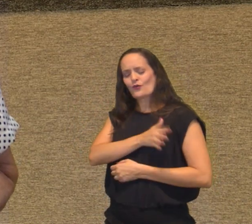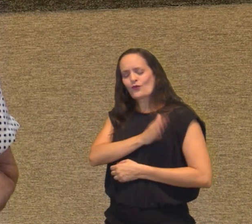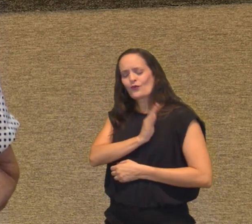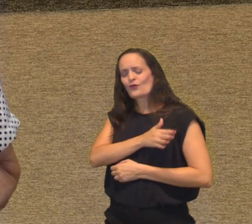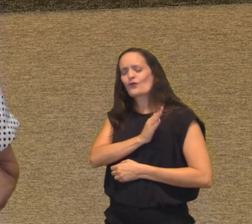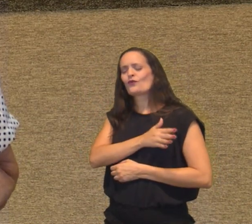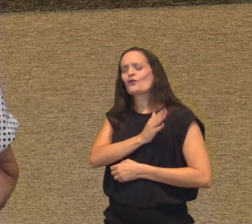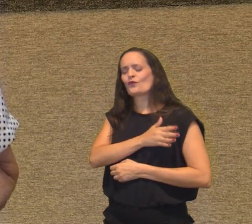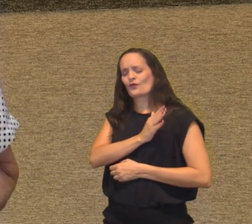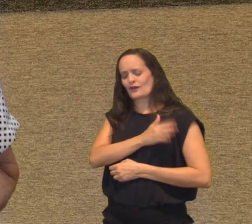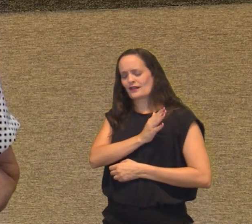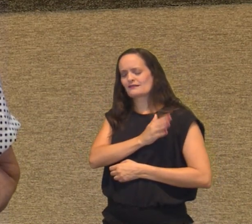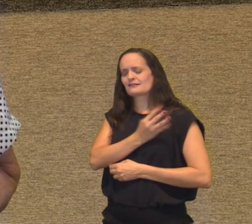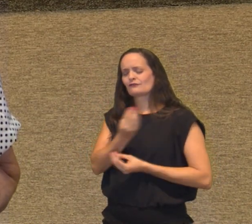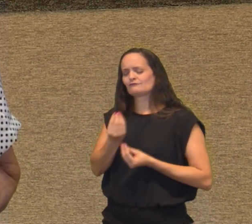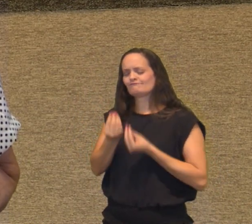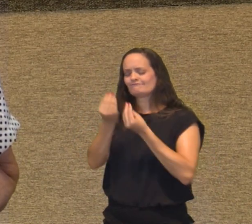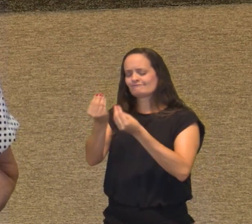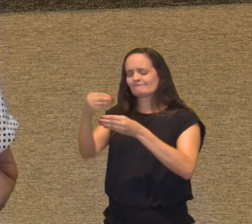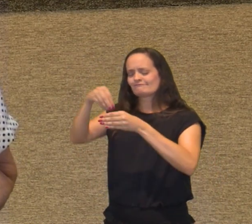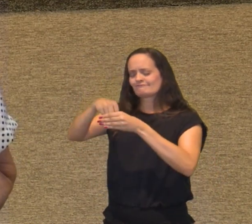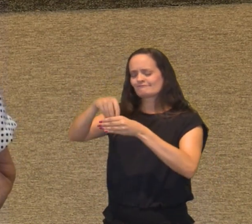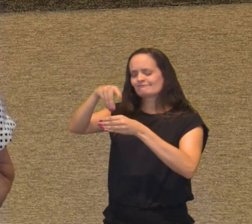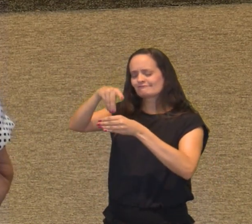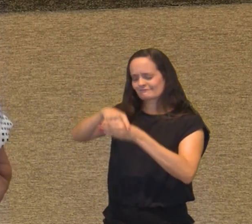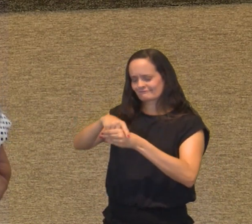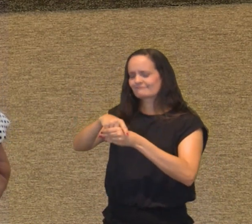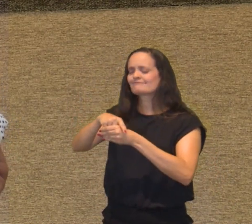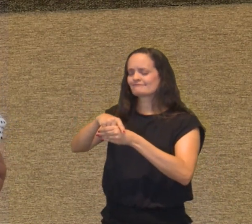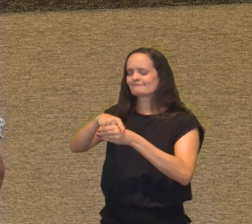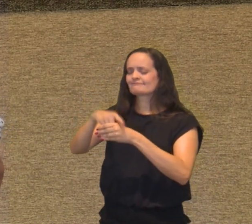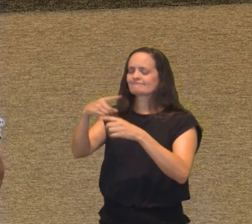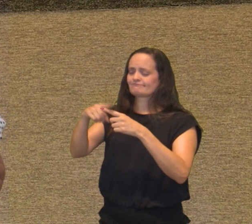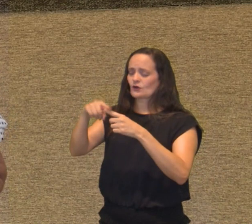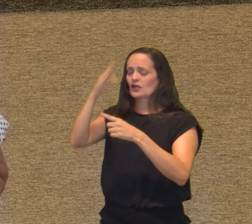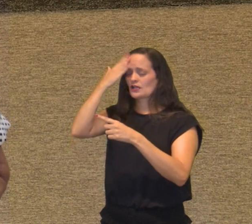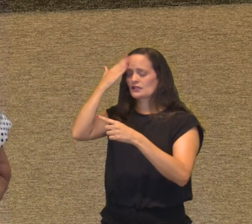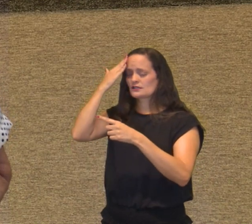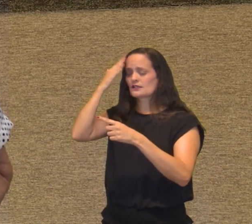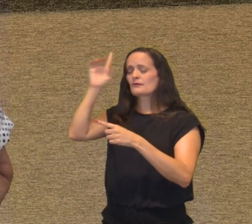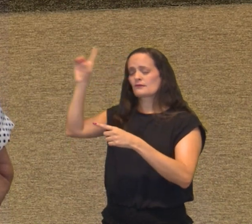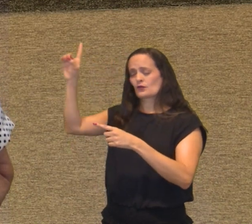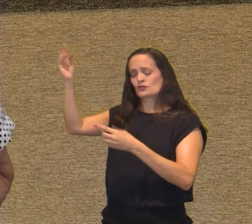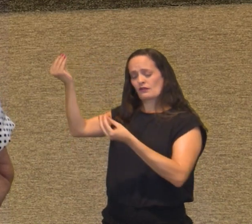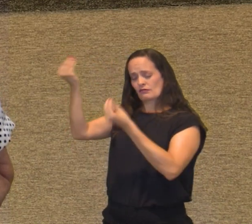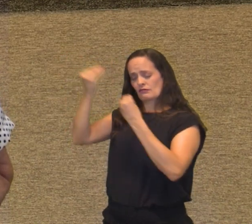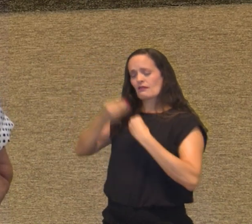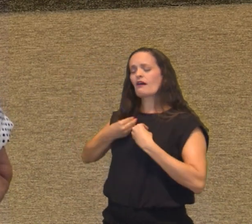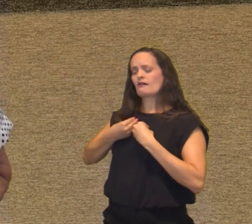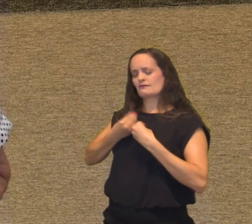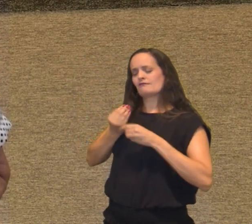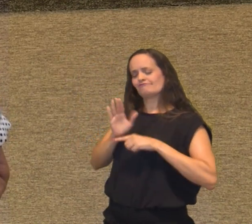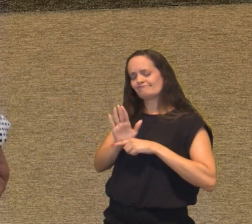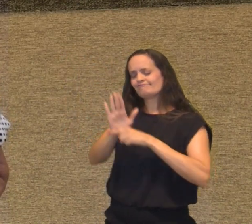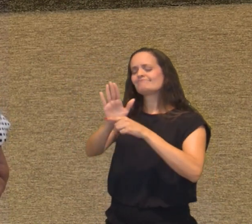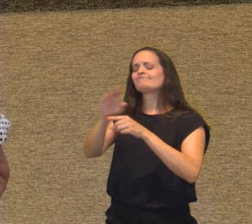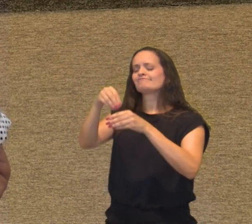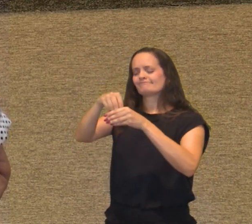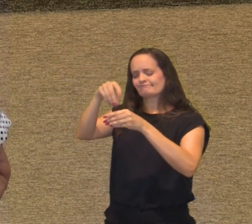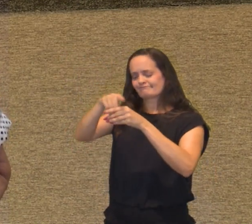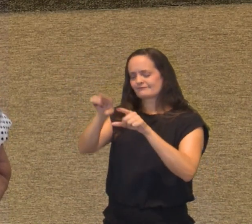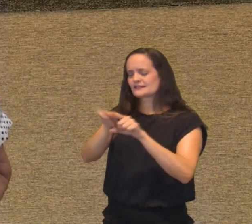de estar entregando, Senhor Deus, parte daquilo que o Senhor tem colocado à nossa disposição,